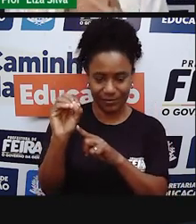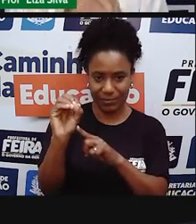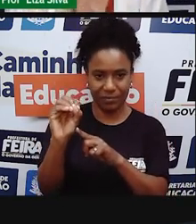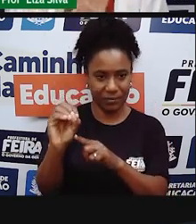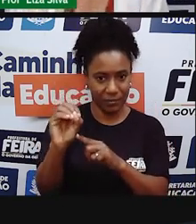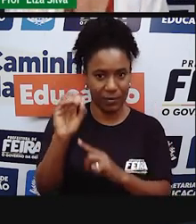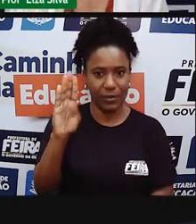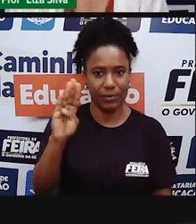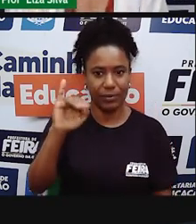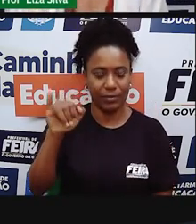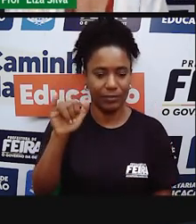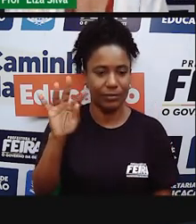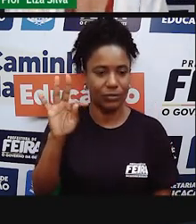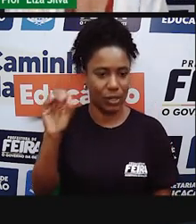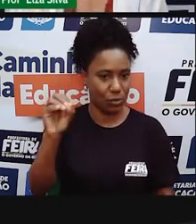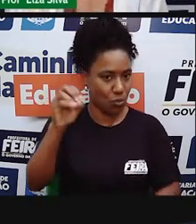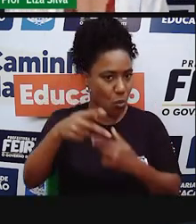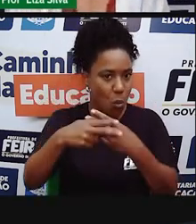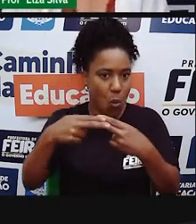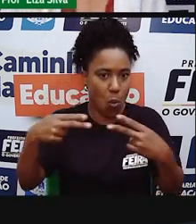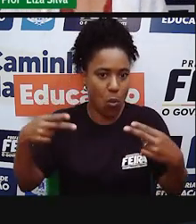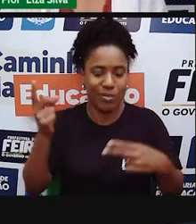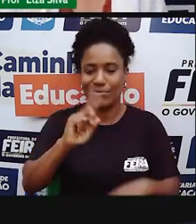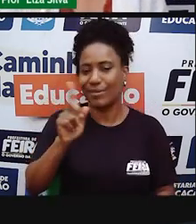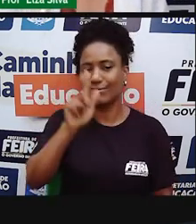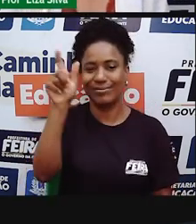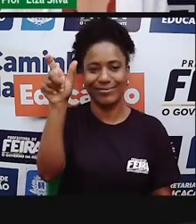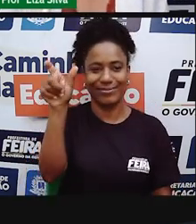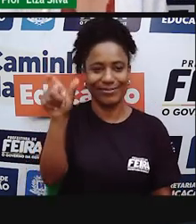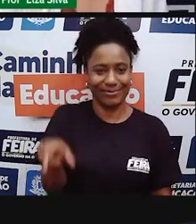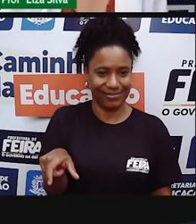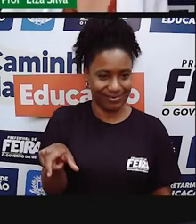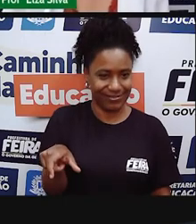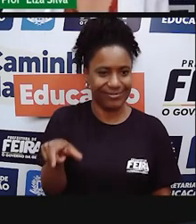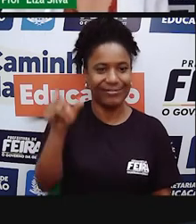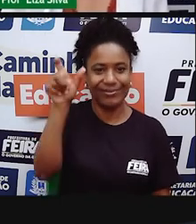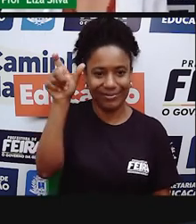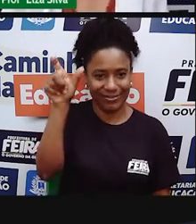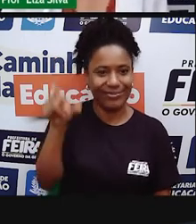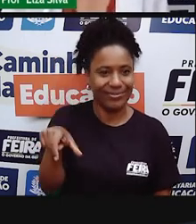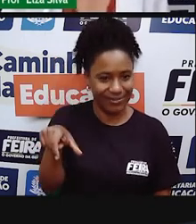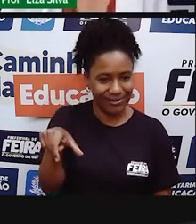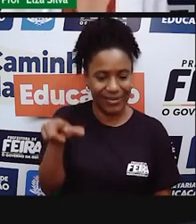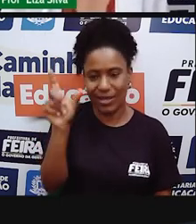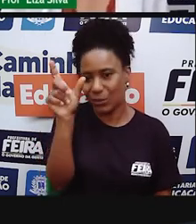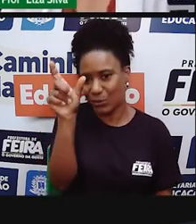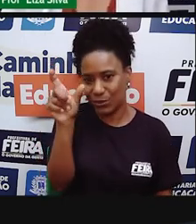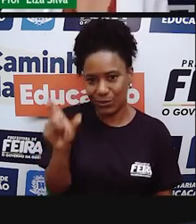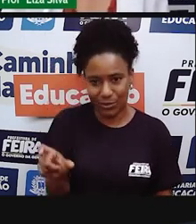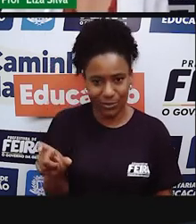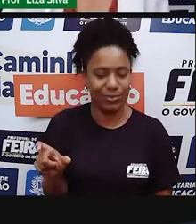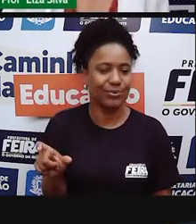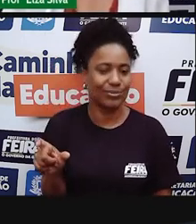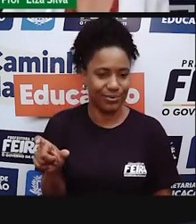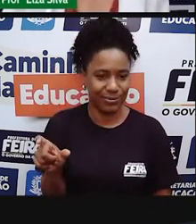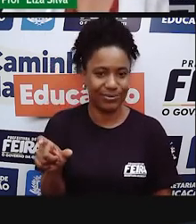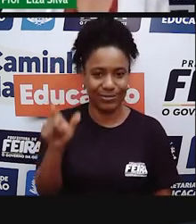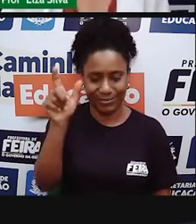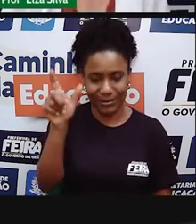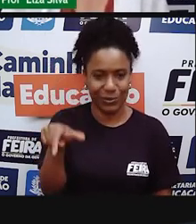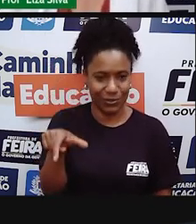sentido estrito, literal da palavra. Ok, students? Objeto aqui, no caso, a gente se refere a